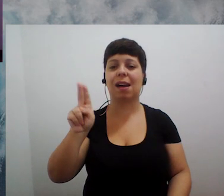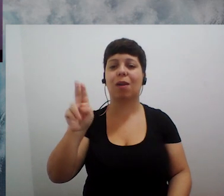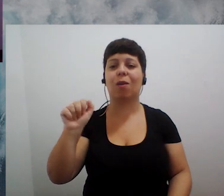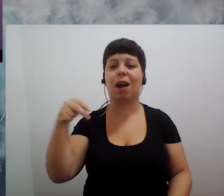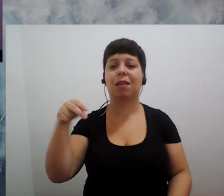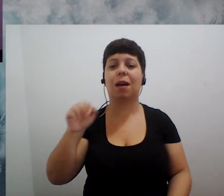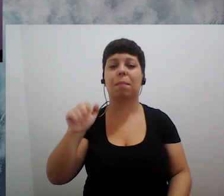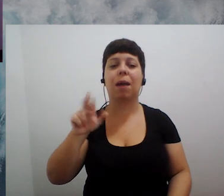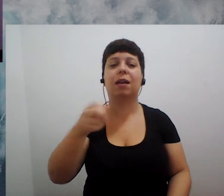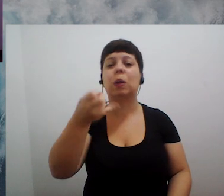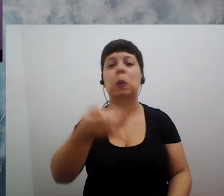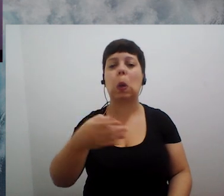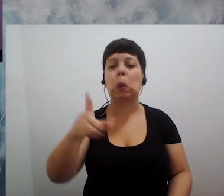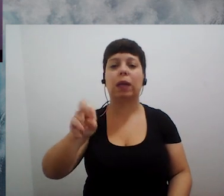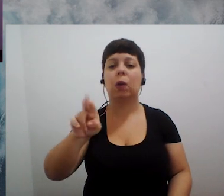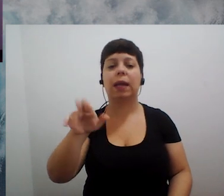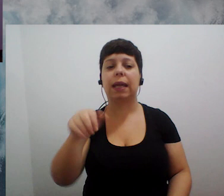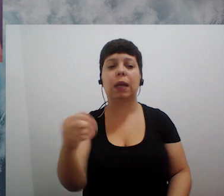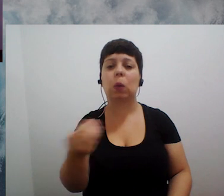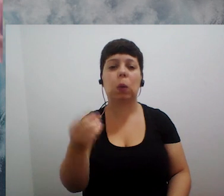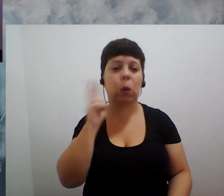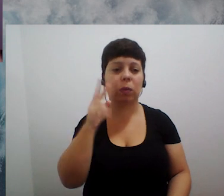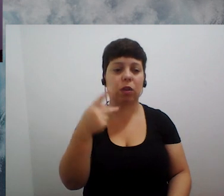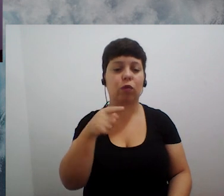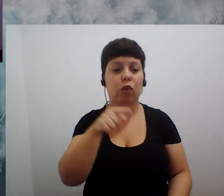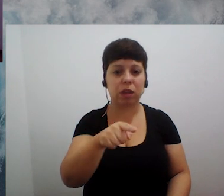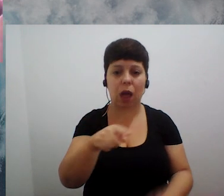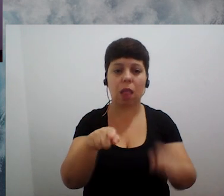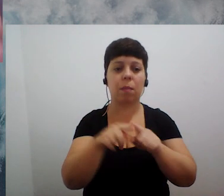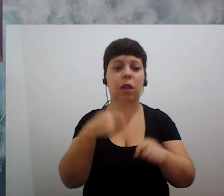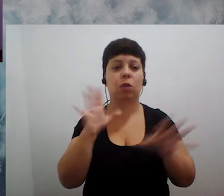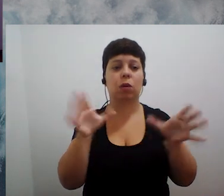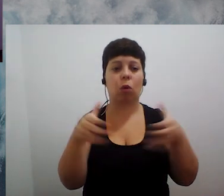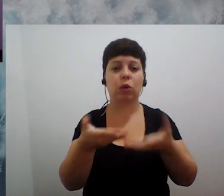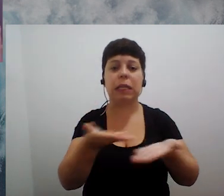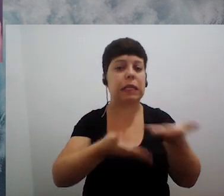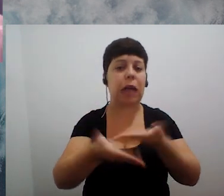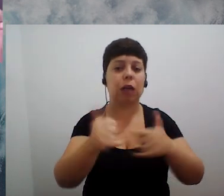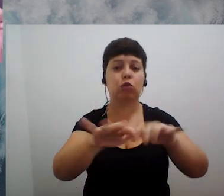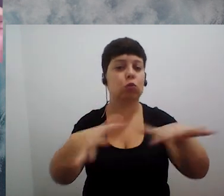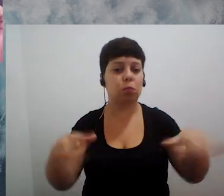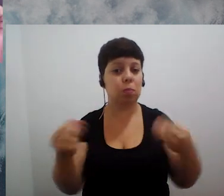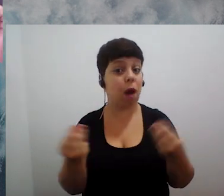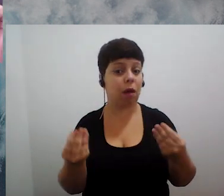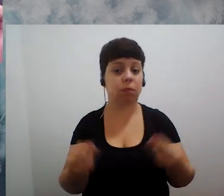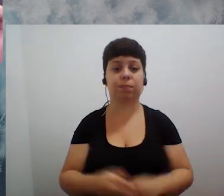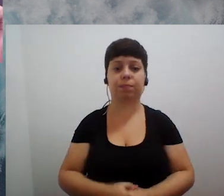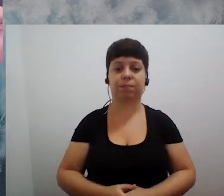Lorena, essa sua trajetória, o que você vem fazendo e como você se relaciona, você, eu digo, a sua comunidade se relaciona com o